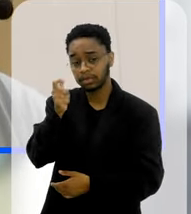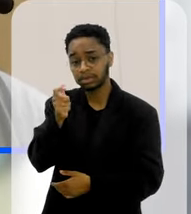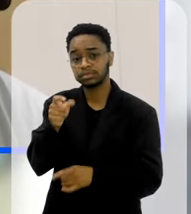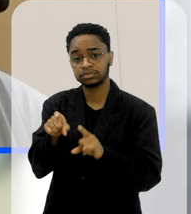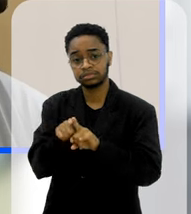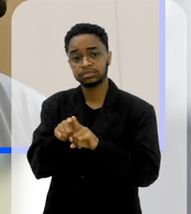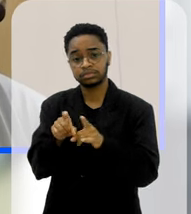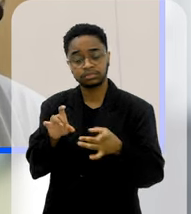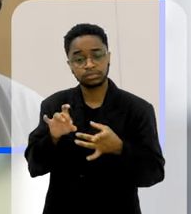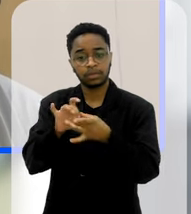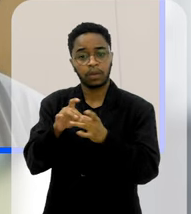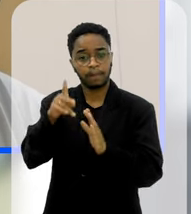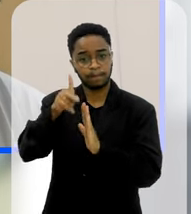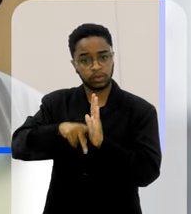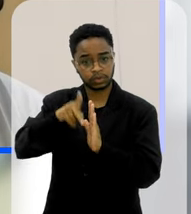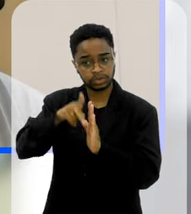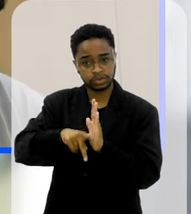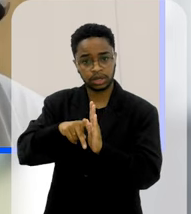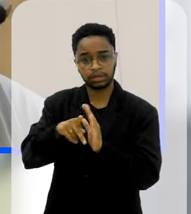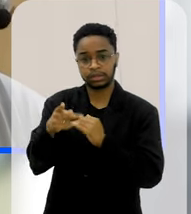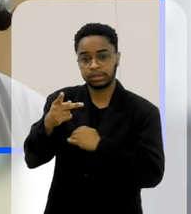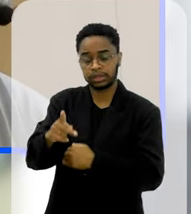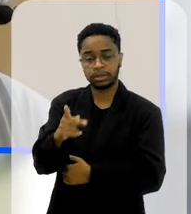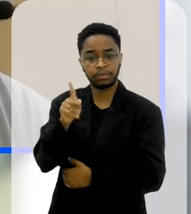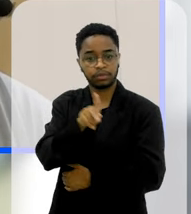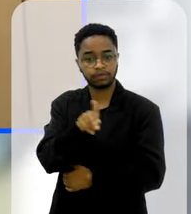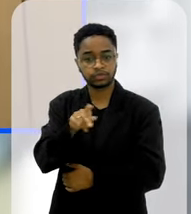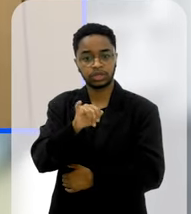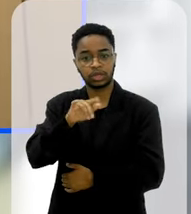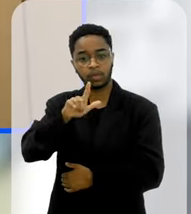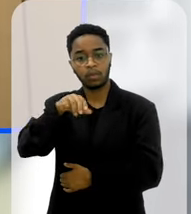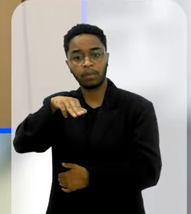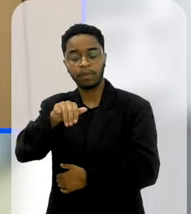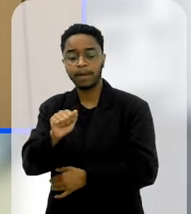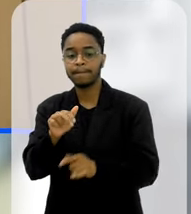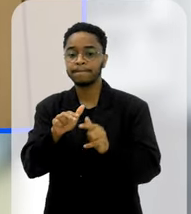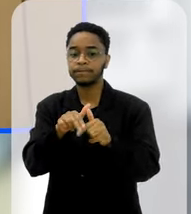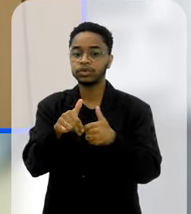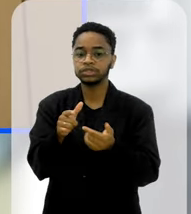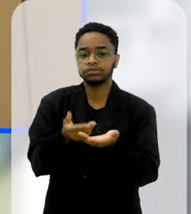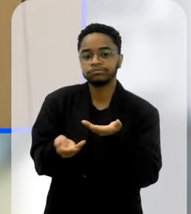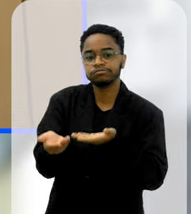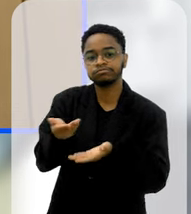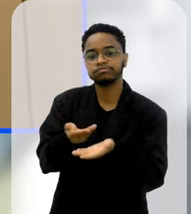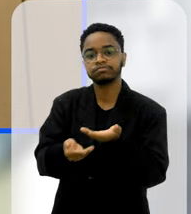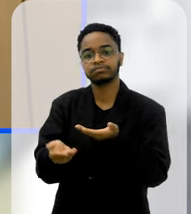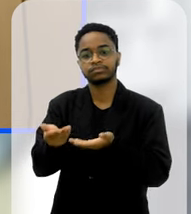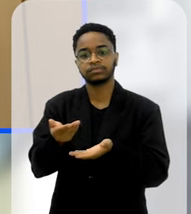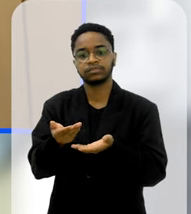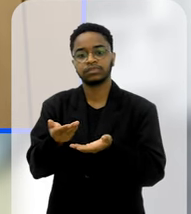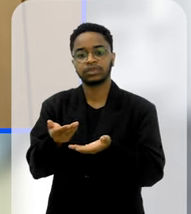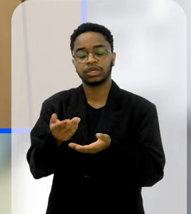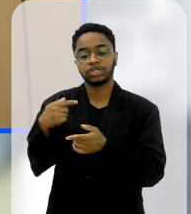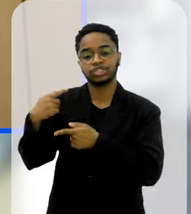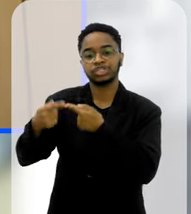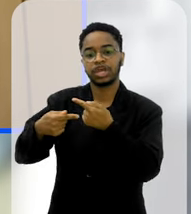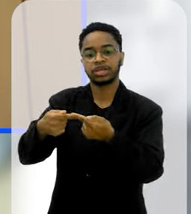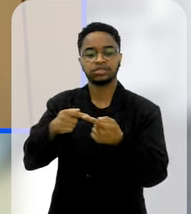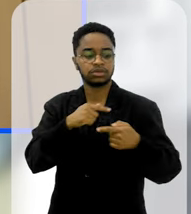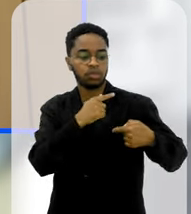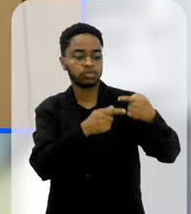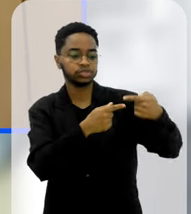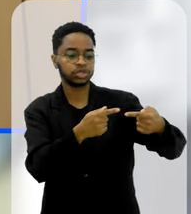É uma troca muito interessante e faz parte do projeto da professora Ilma, é justamente por essa